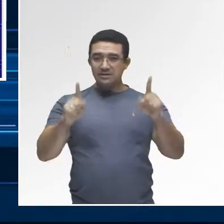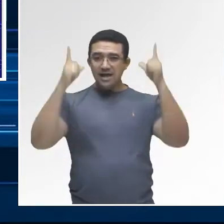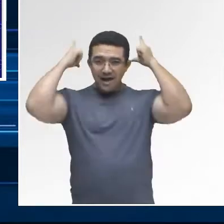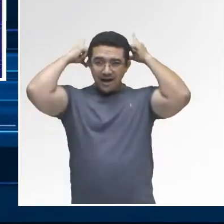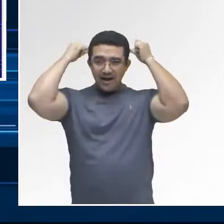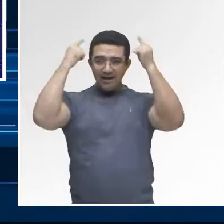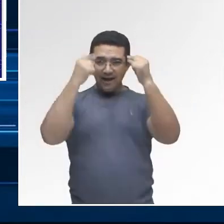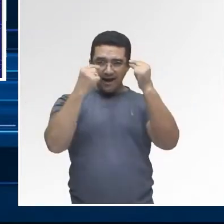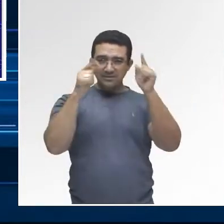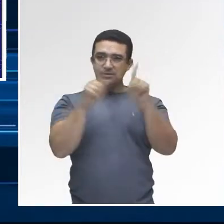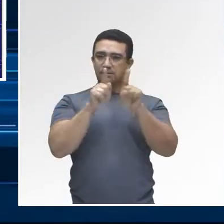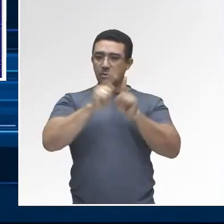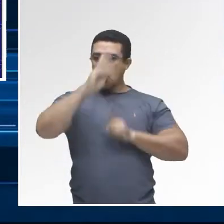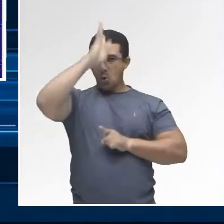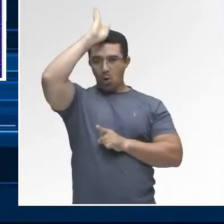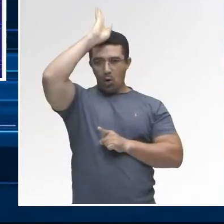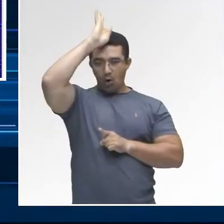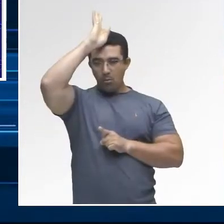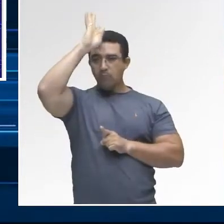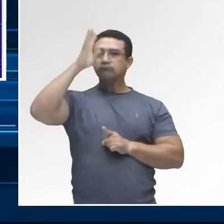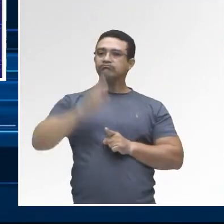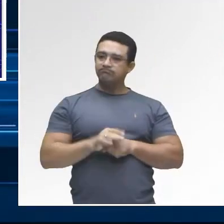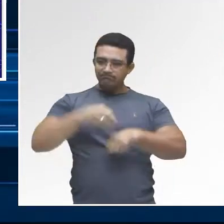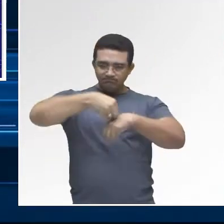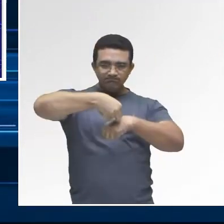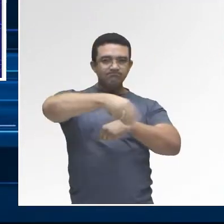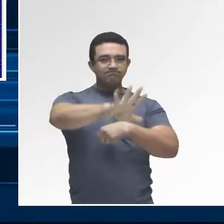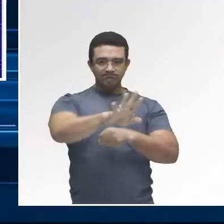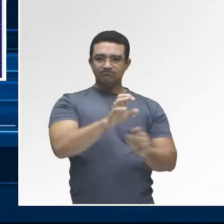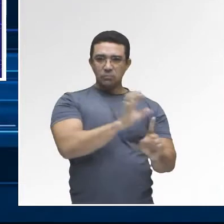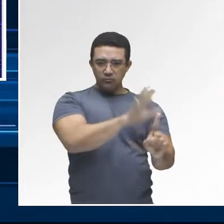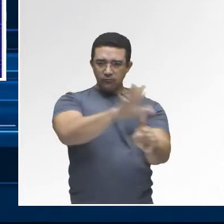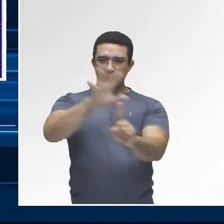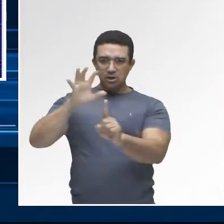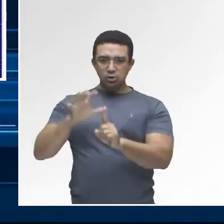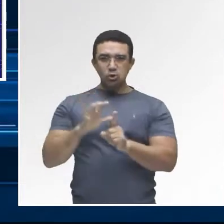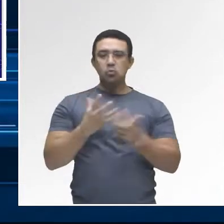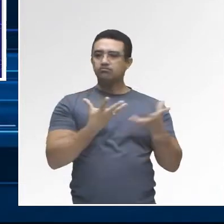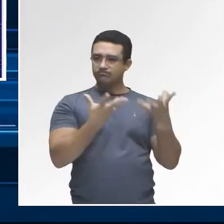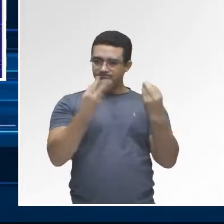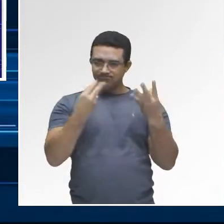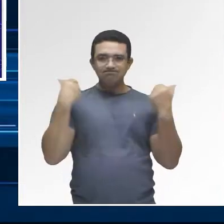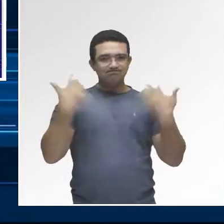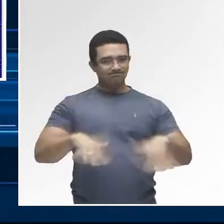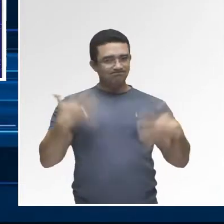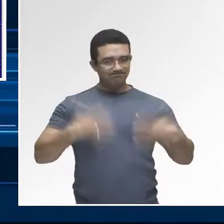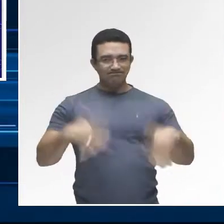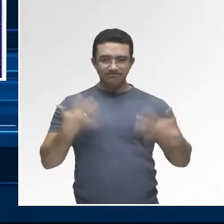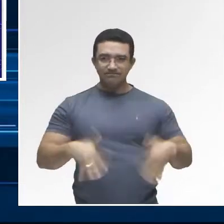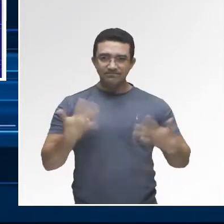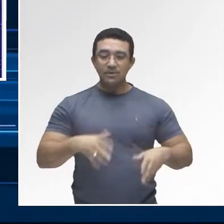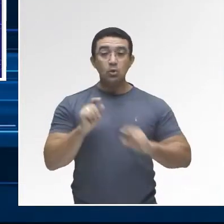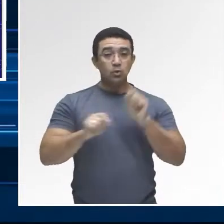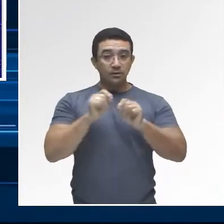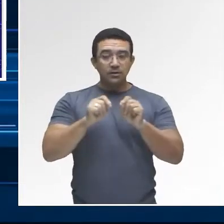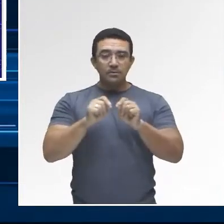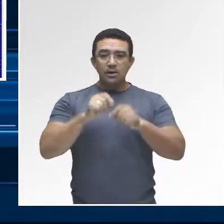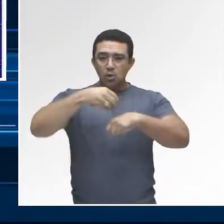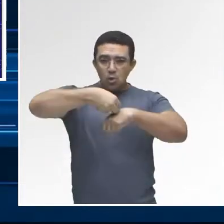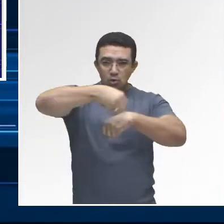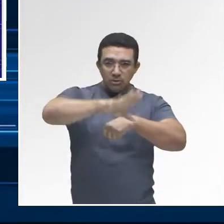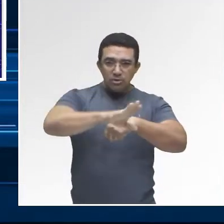aí uma parcela de contribuição gigantesca. Nós temos aí essa contribuição dos romanos na